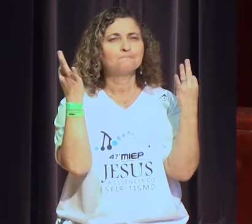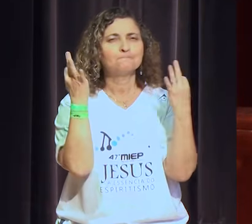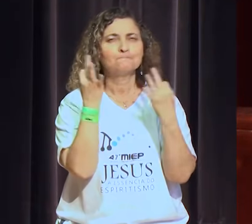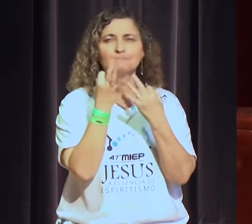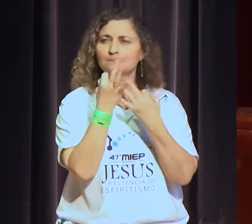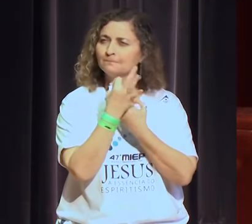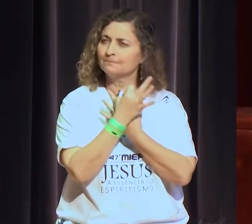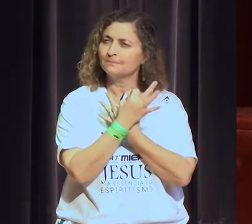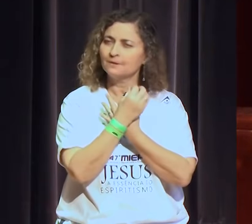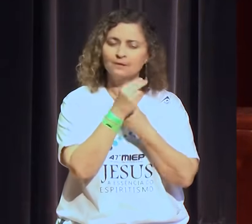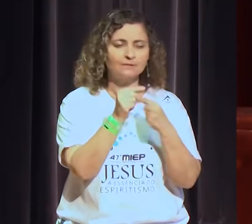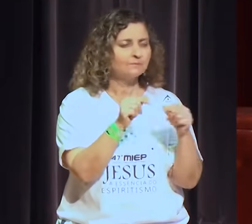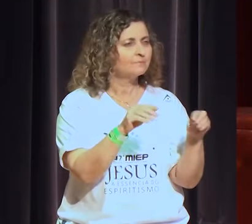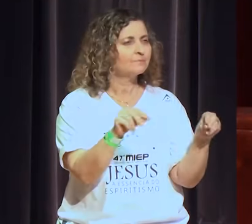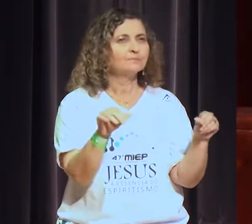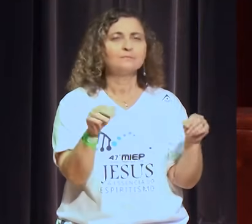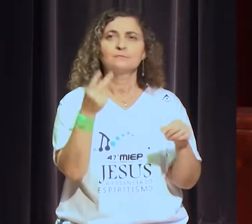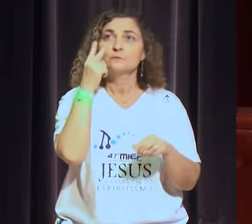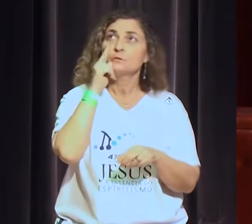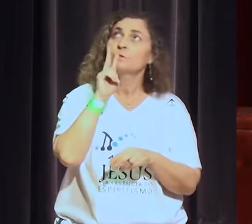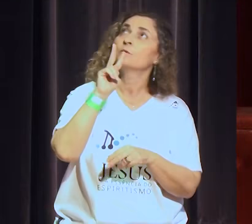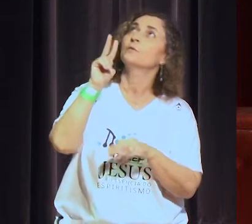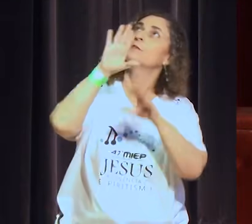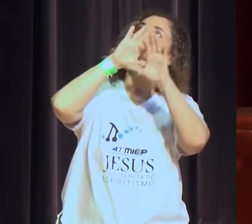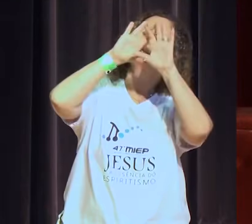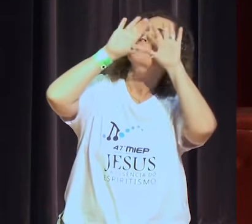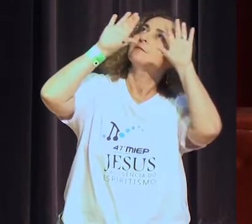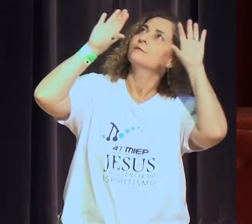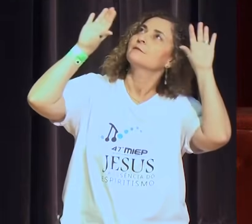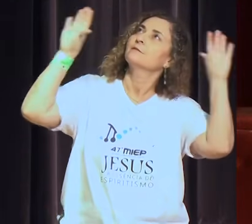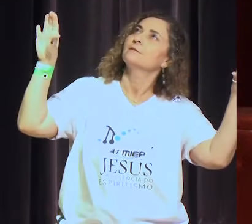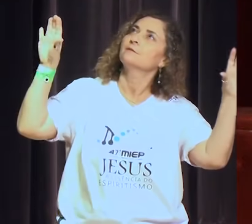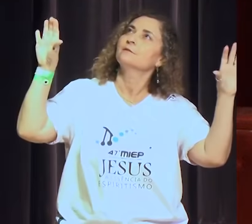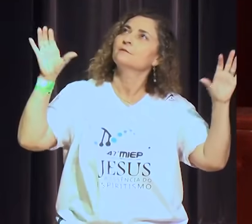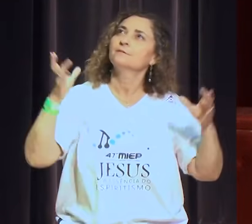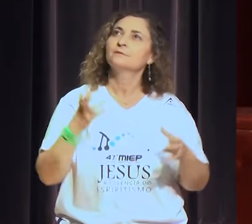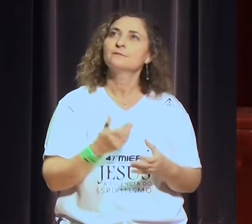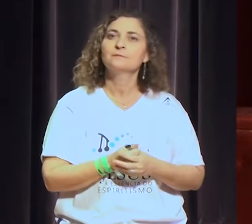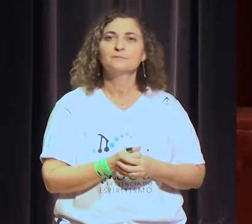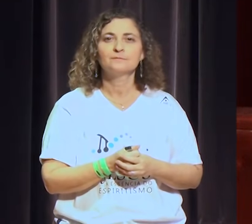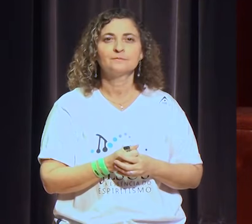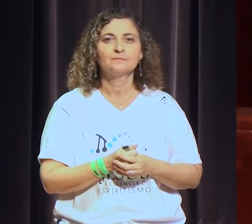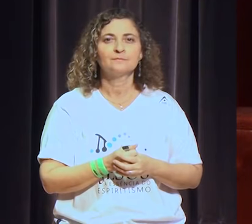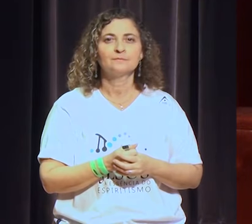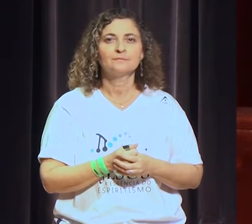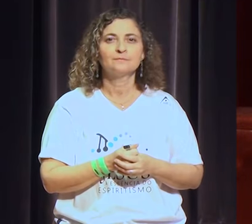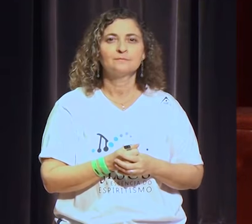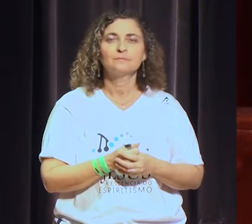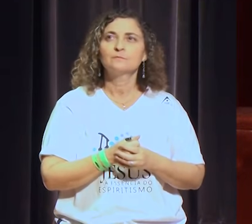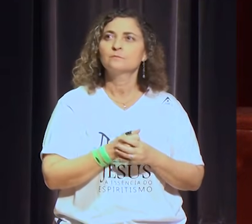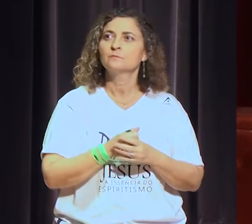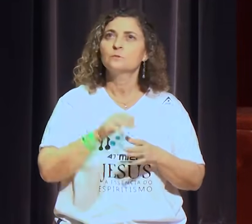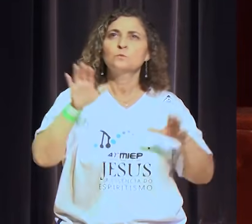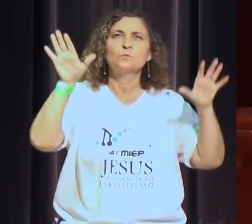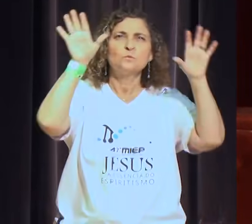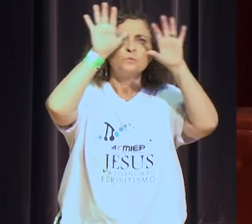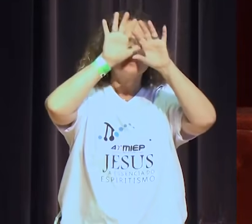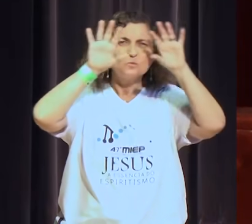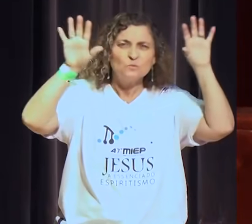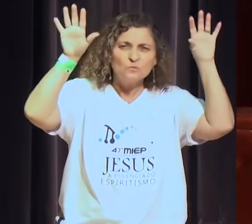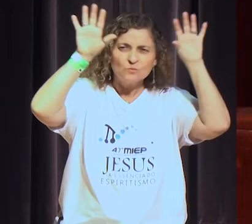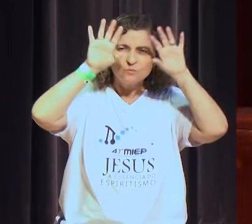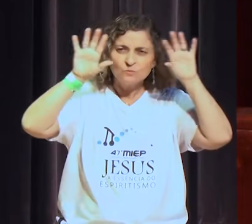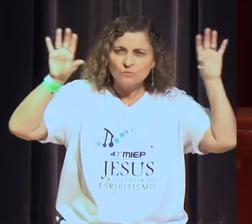Areia. Que coisa maravilhosa. Areia. Areia. E olha para cima, o que está vendo? Céu.